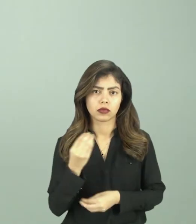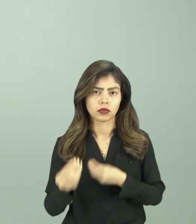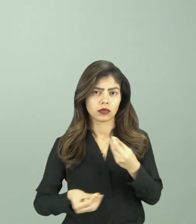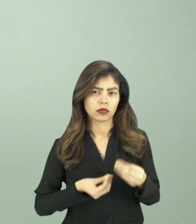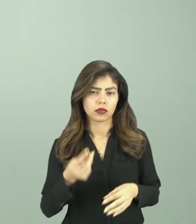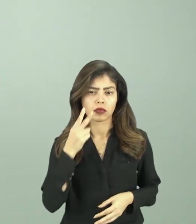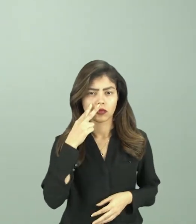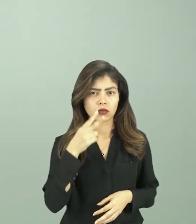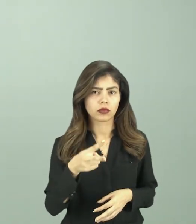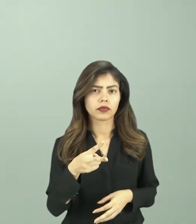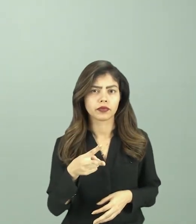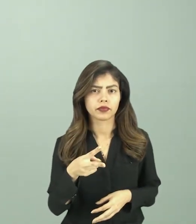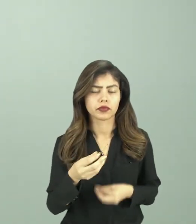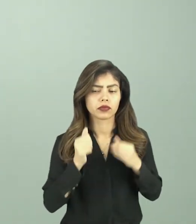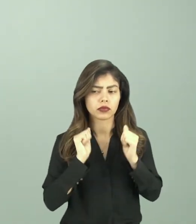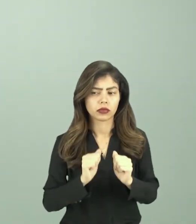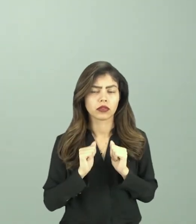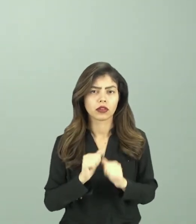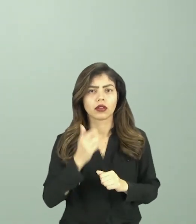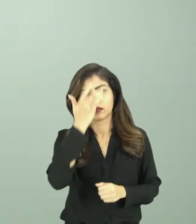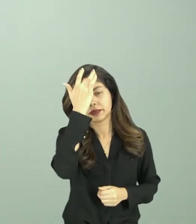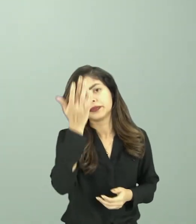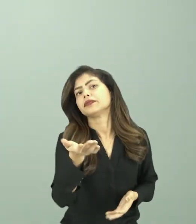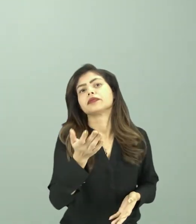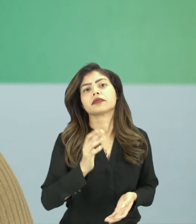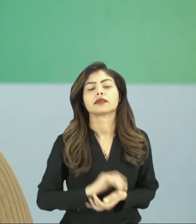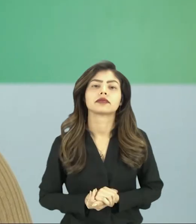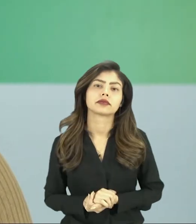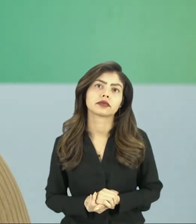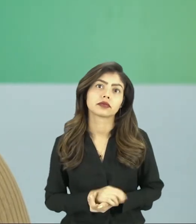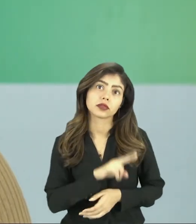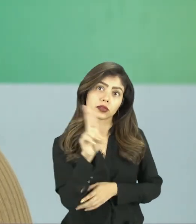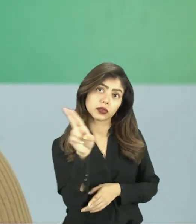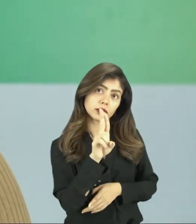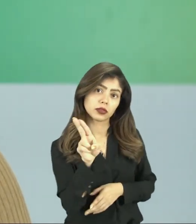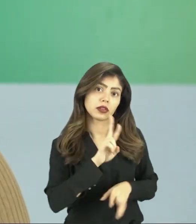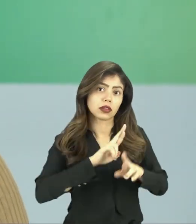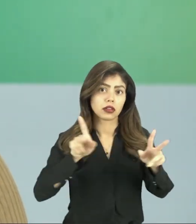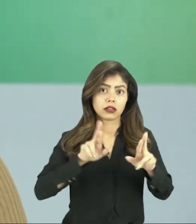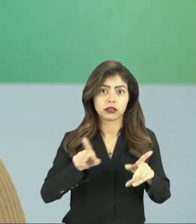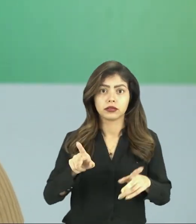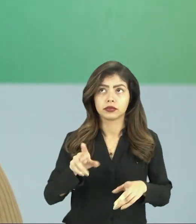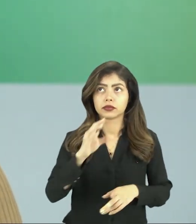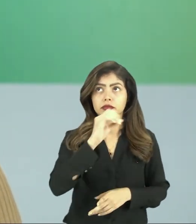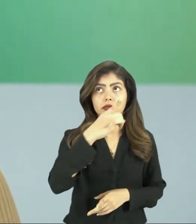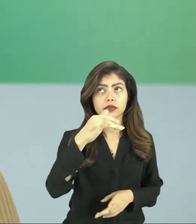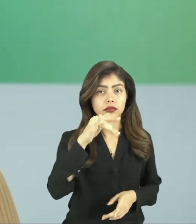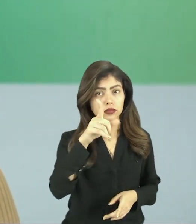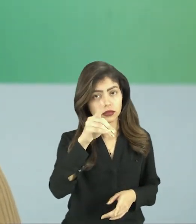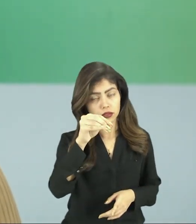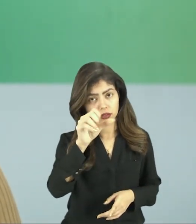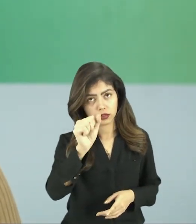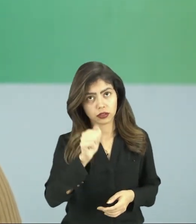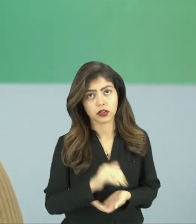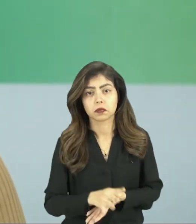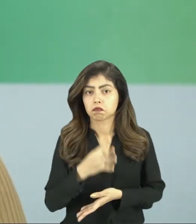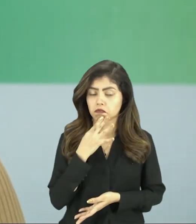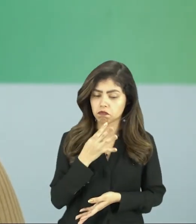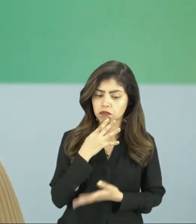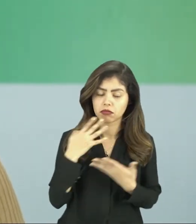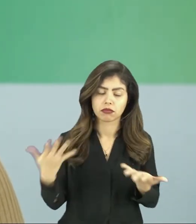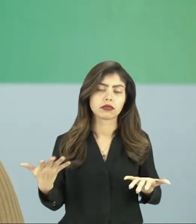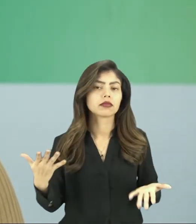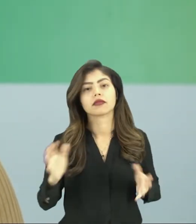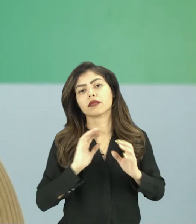como que pode facilitar essa nomenclatura diferente dos oxácidos? Você precisa conhecer